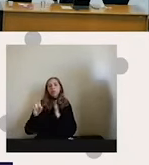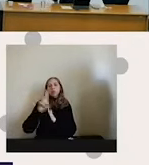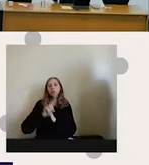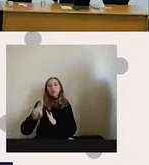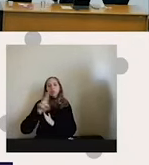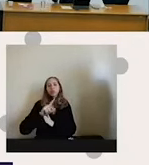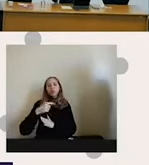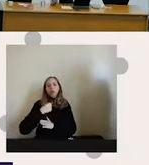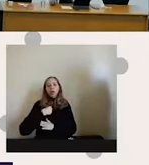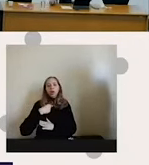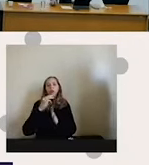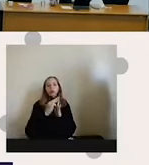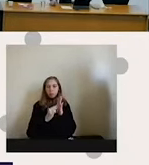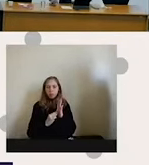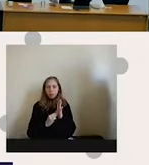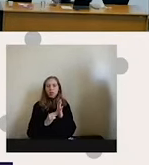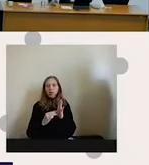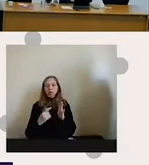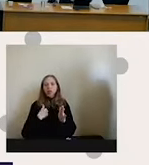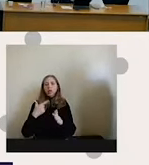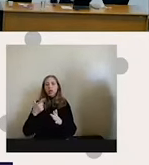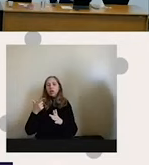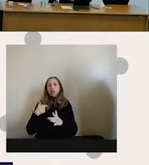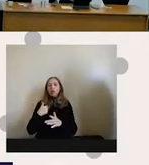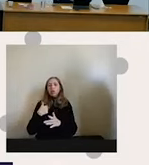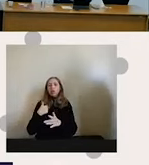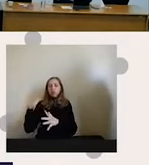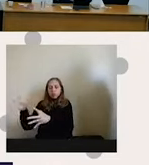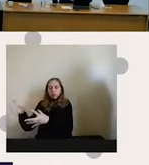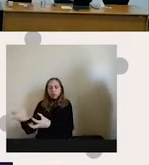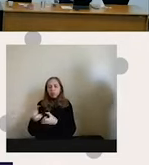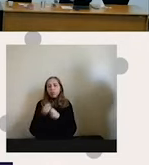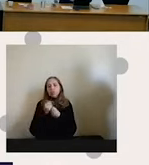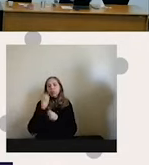eu colhi diretamente,